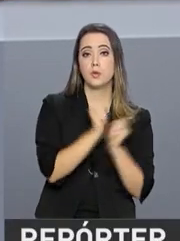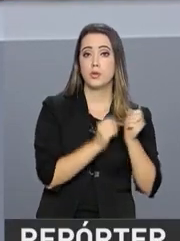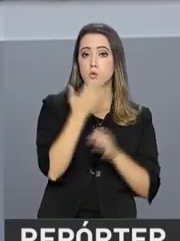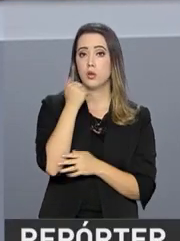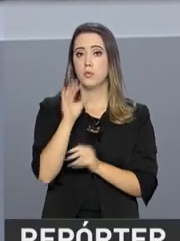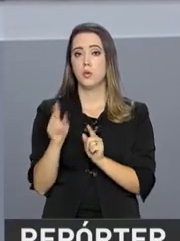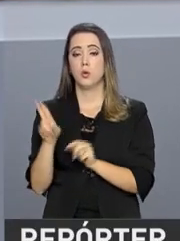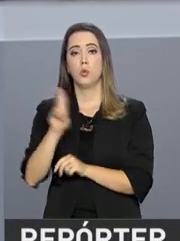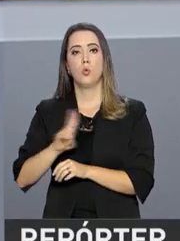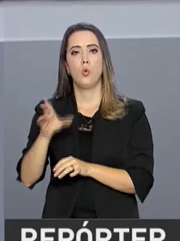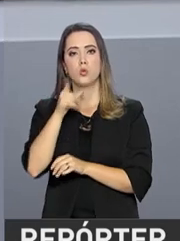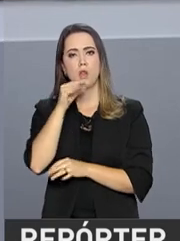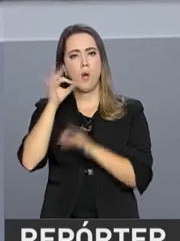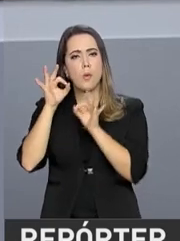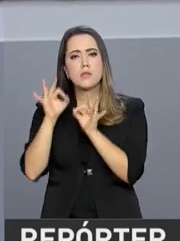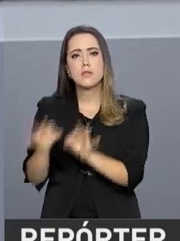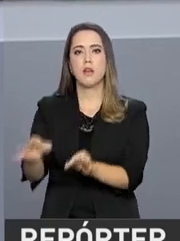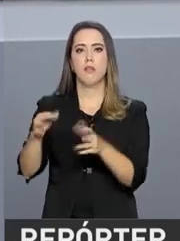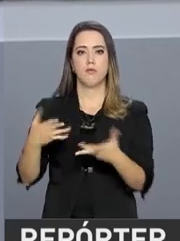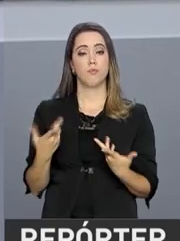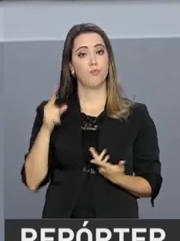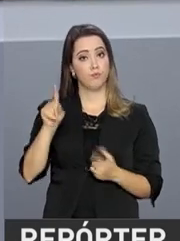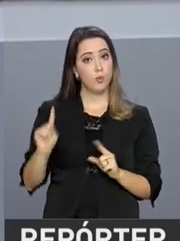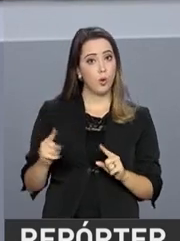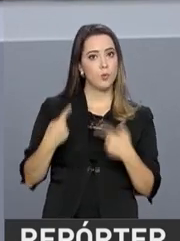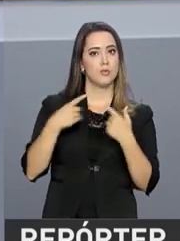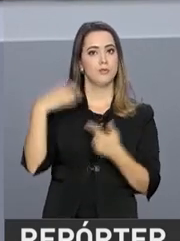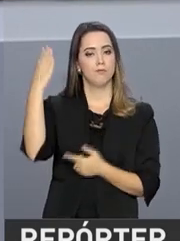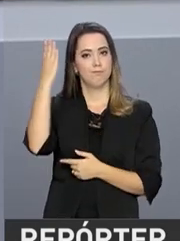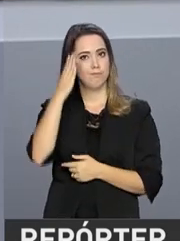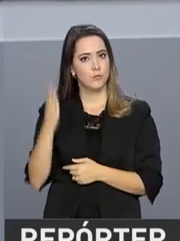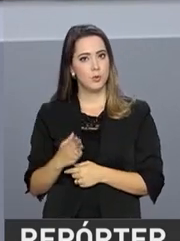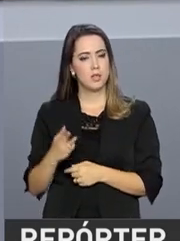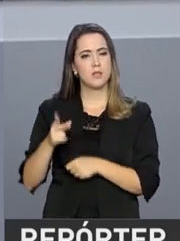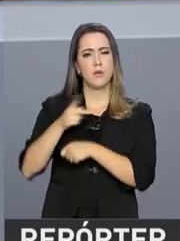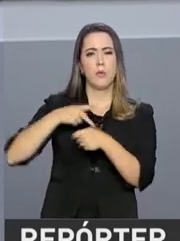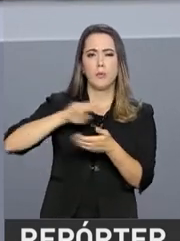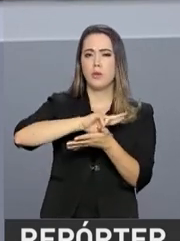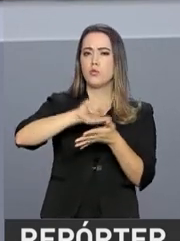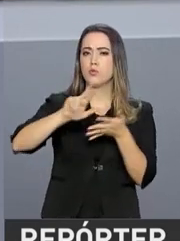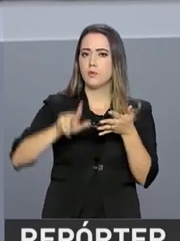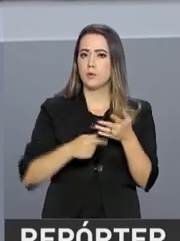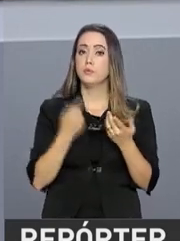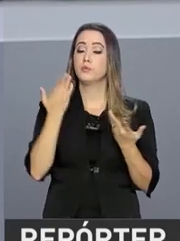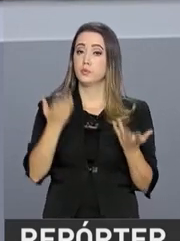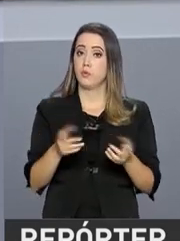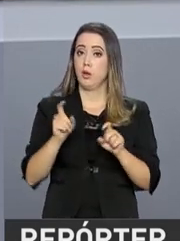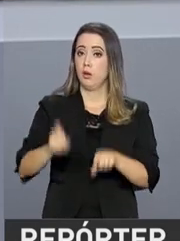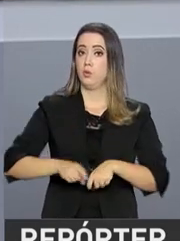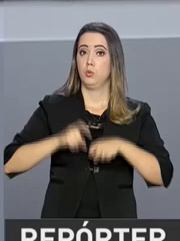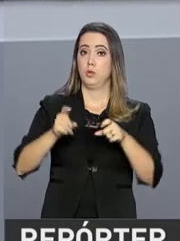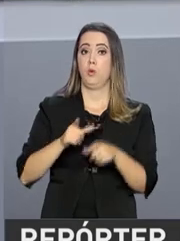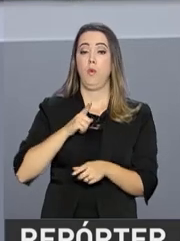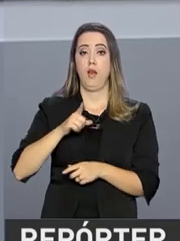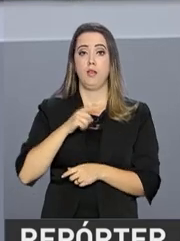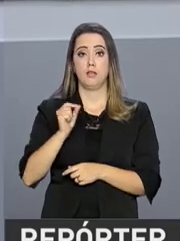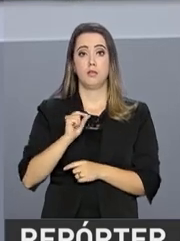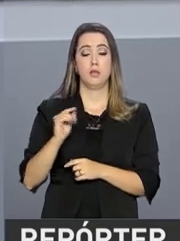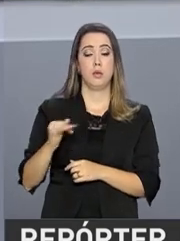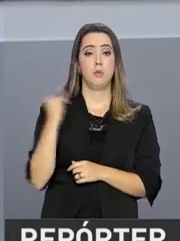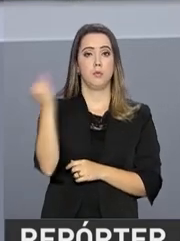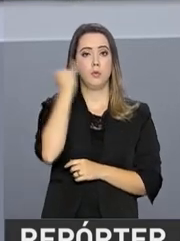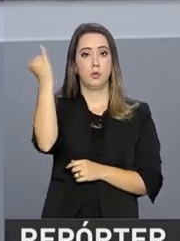alimentos com o uso racional da água é um dos desafios de países como o brasil onde a agropecuária ocupa posição de destaque